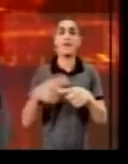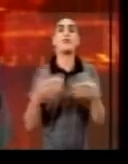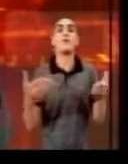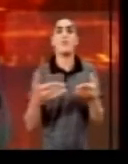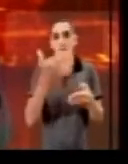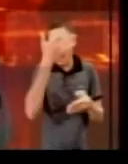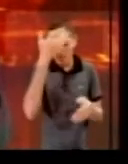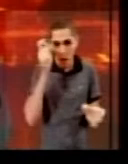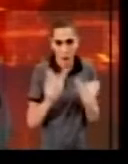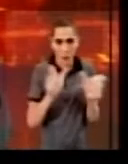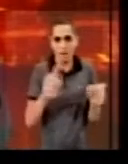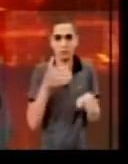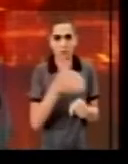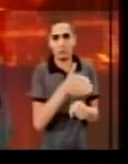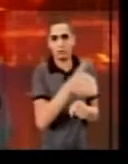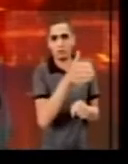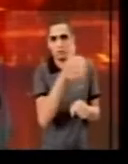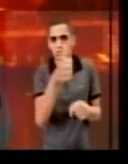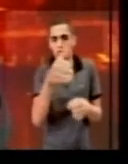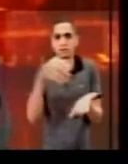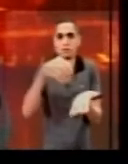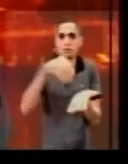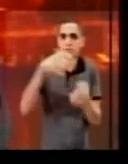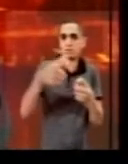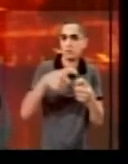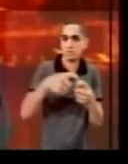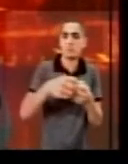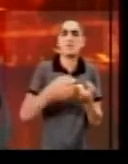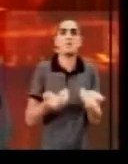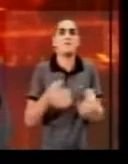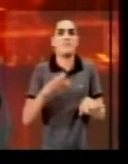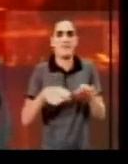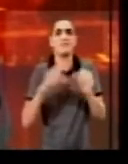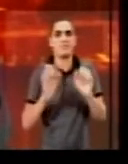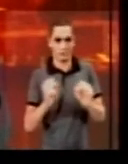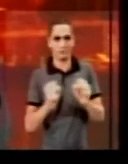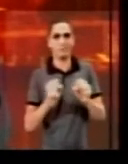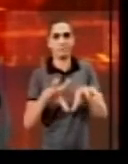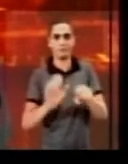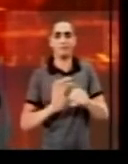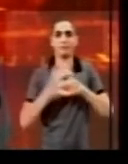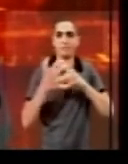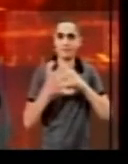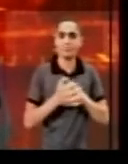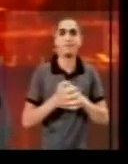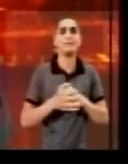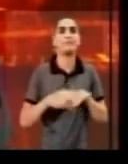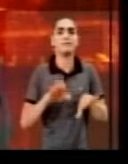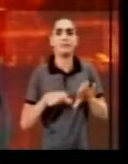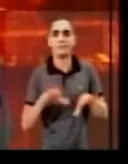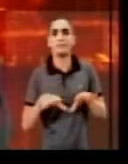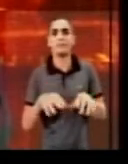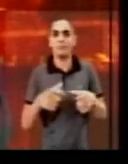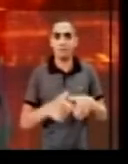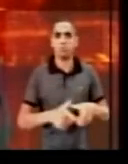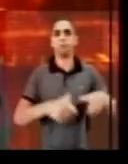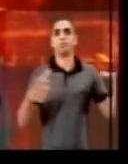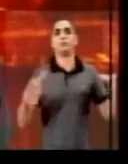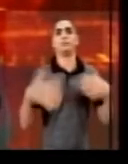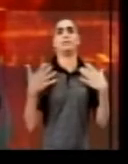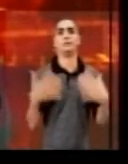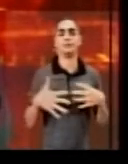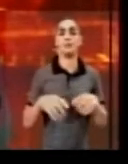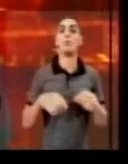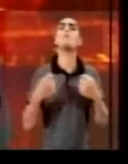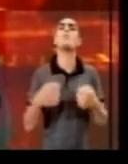Covid-19. Isso pode refletir, muitas vezes, a flexibilização. Isso pode refletir